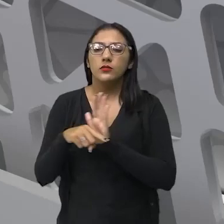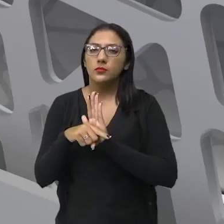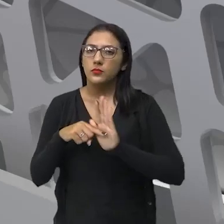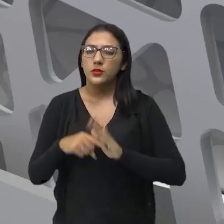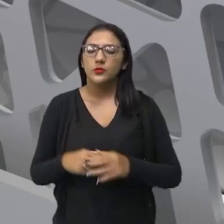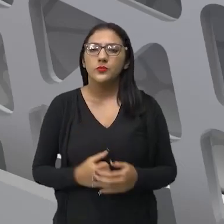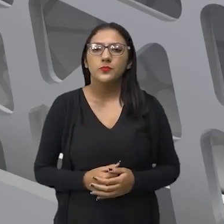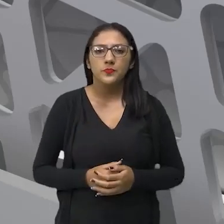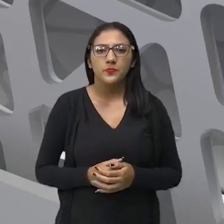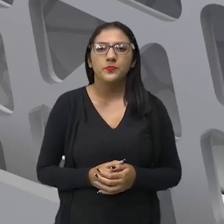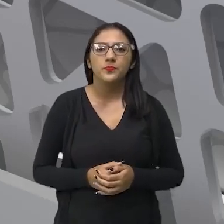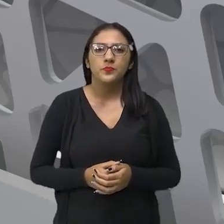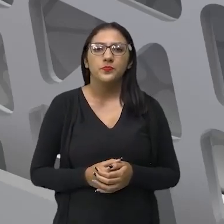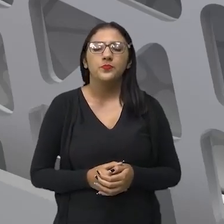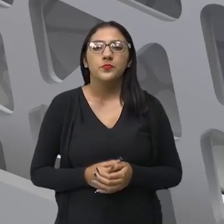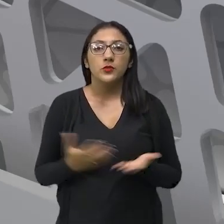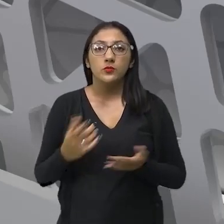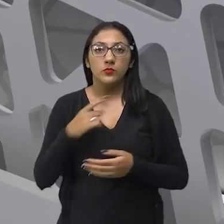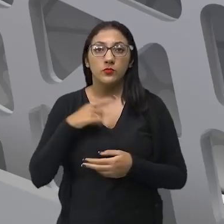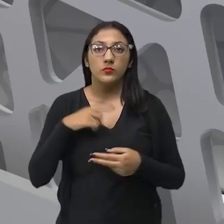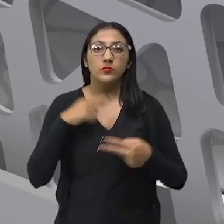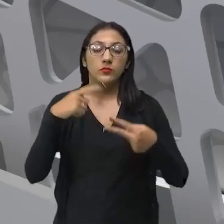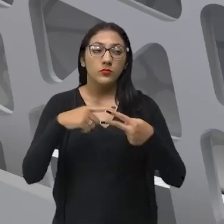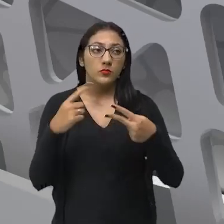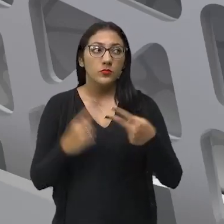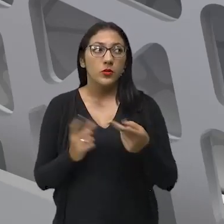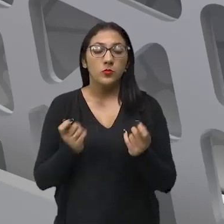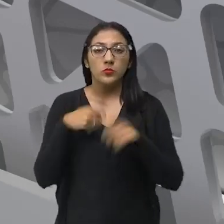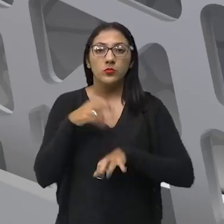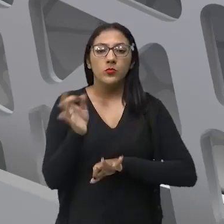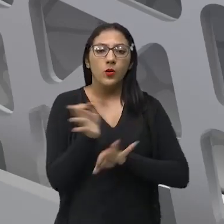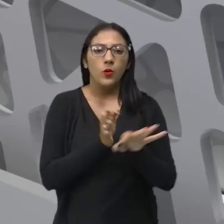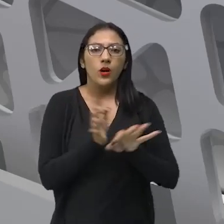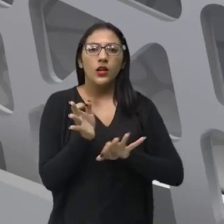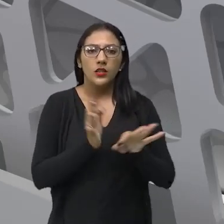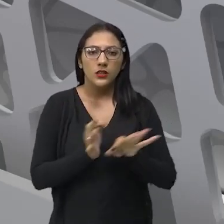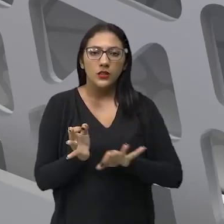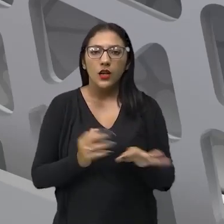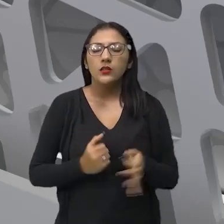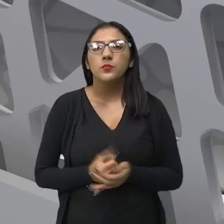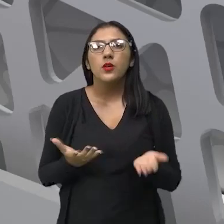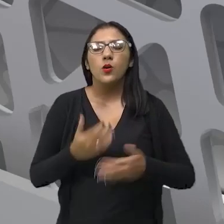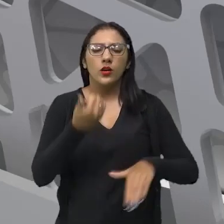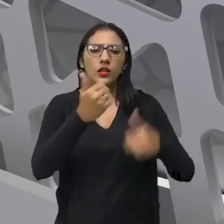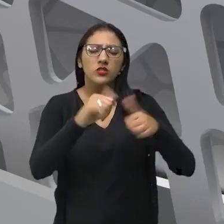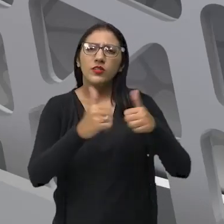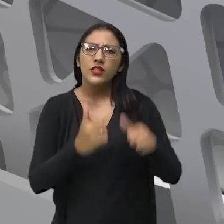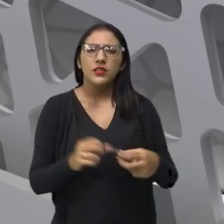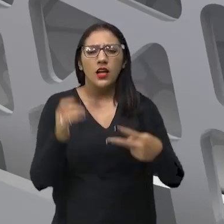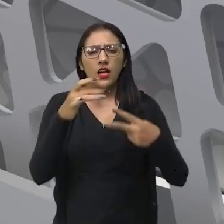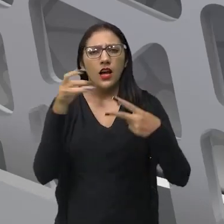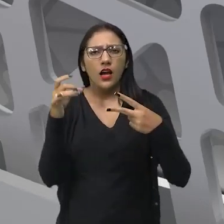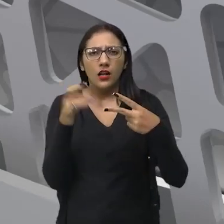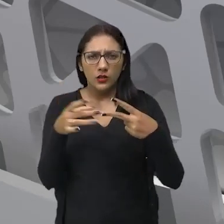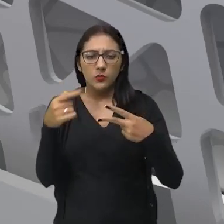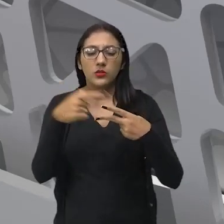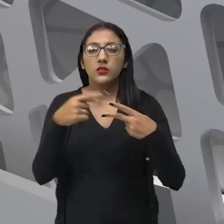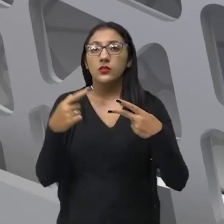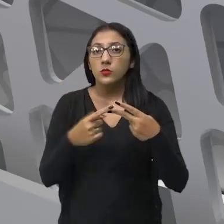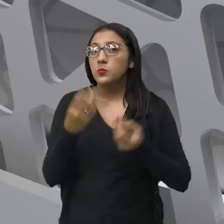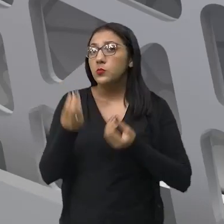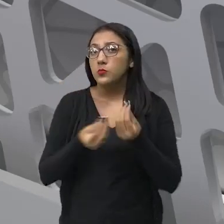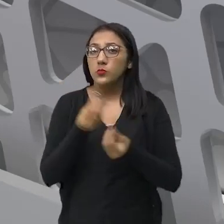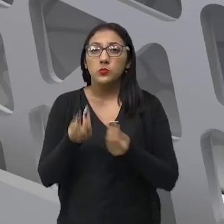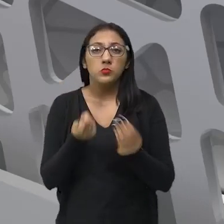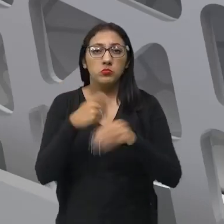Então, nós temos aqui duas situações para considerar, né, e nós vamos analisar individualmente aí como